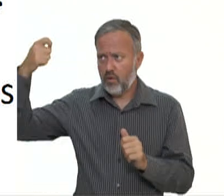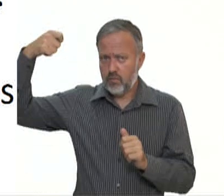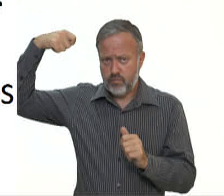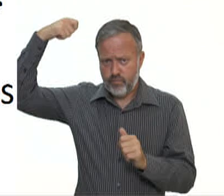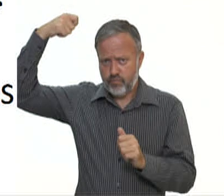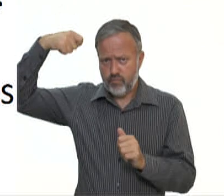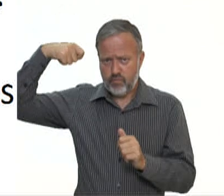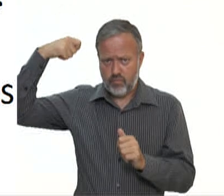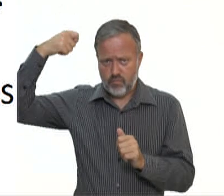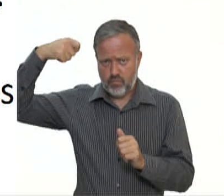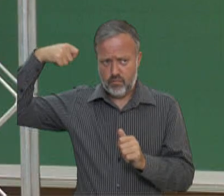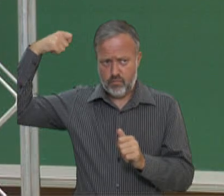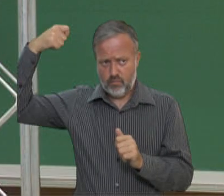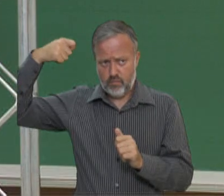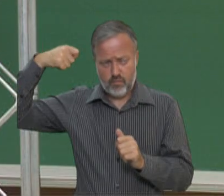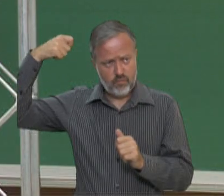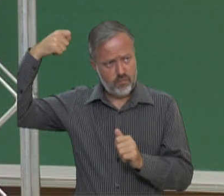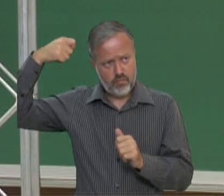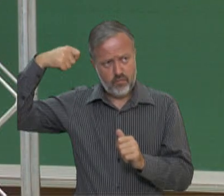também o personagem.